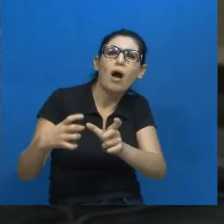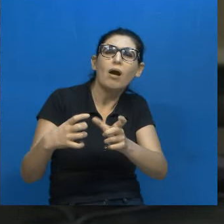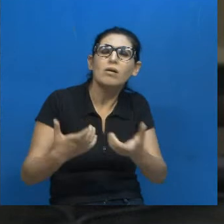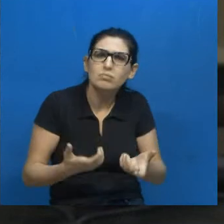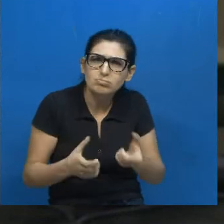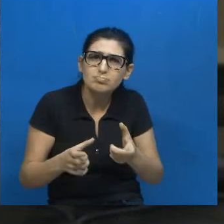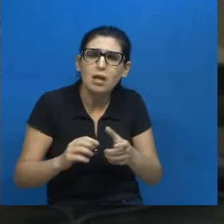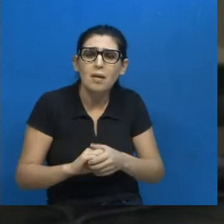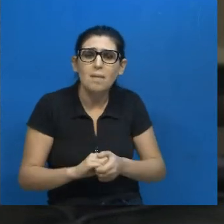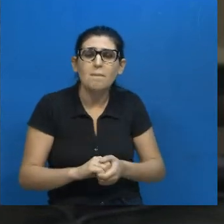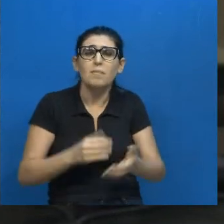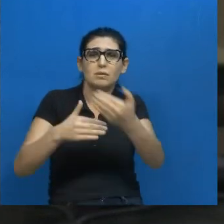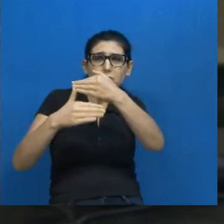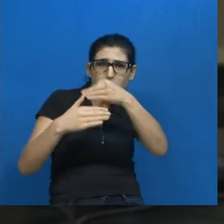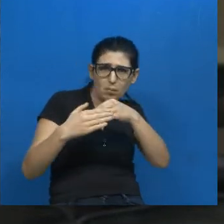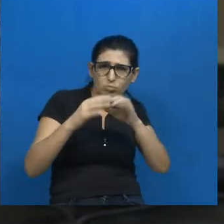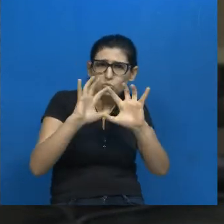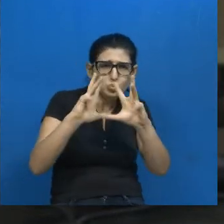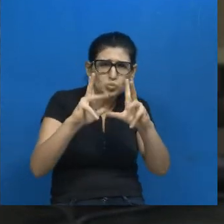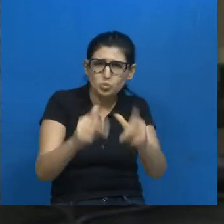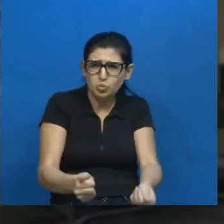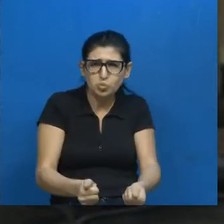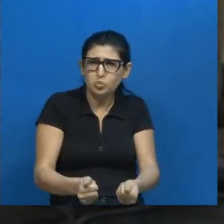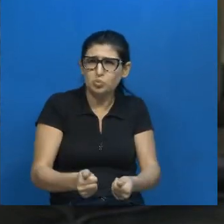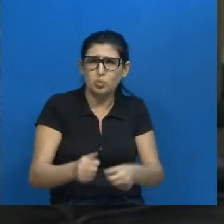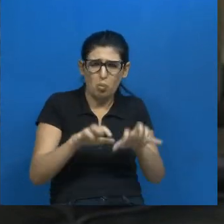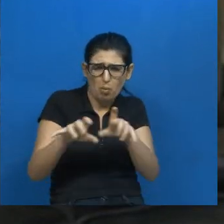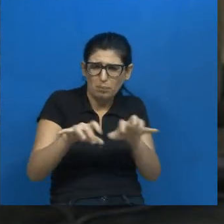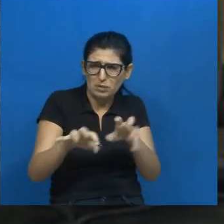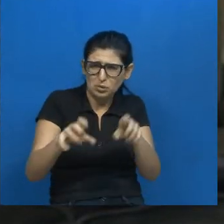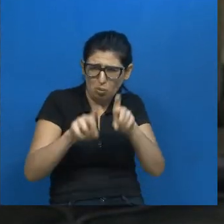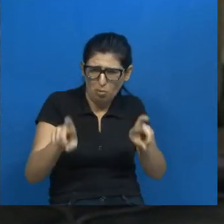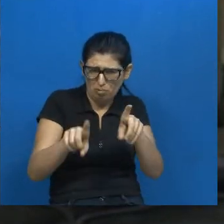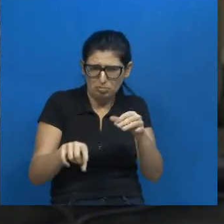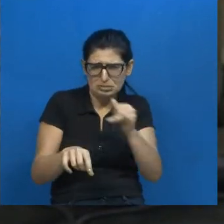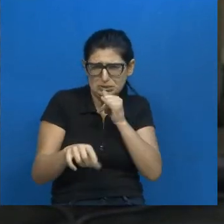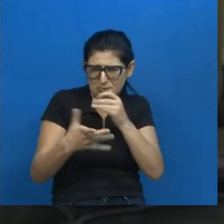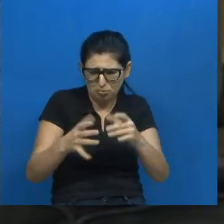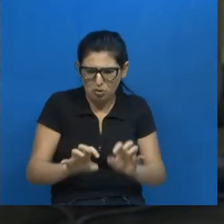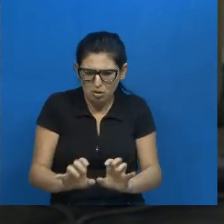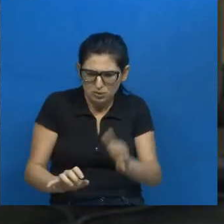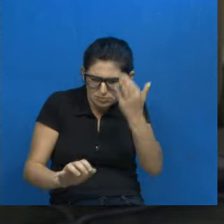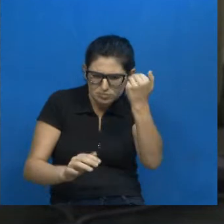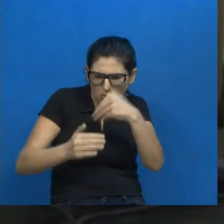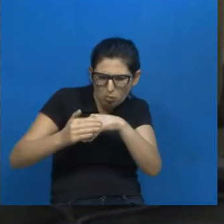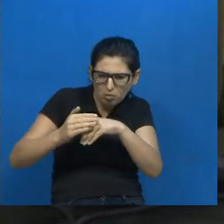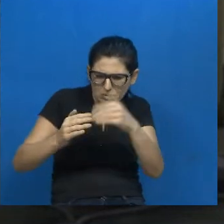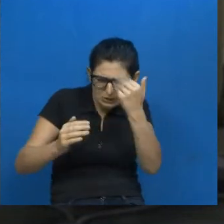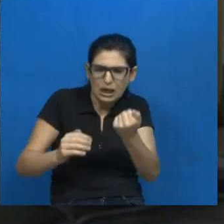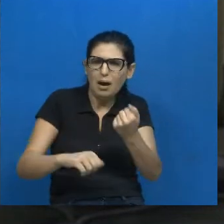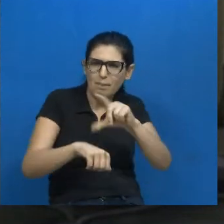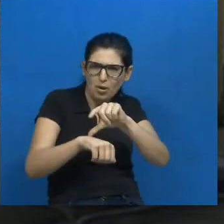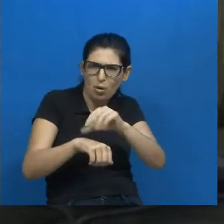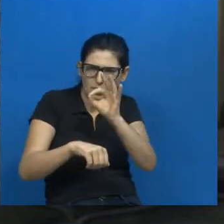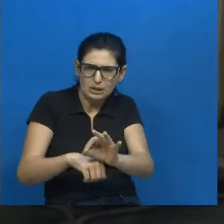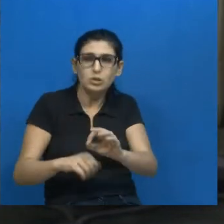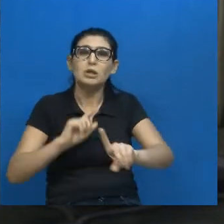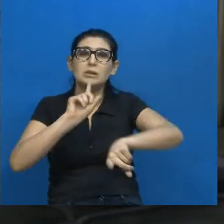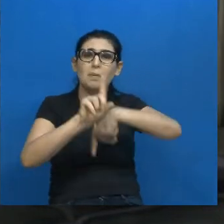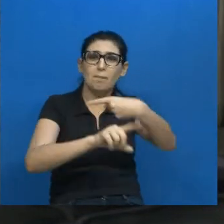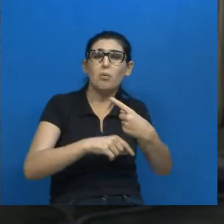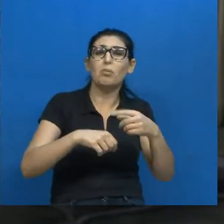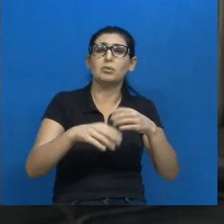ficam guardados de forma eletrônica em cartão de todo mundo. Então, ele é usado. Quando você reembarca ele no período da